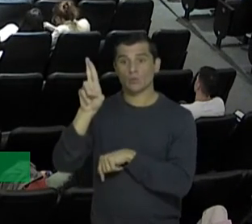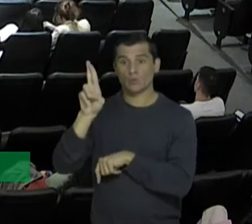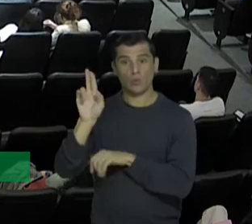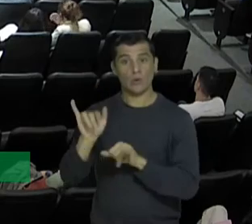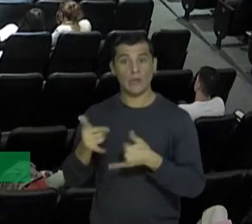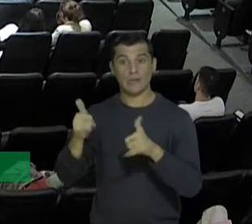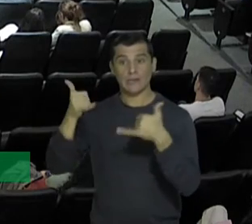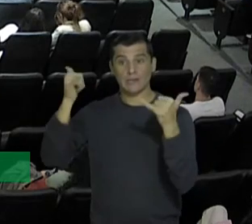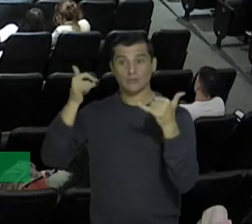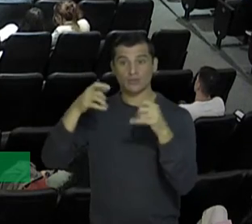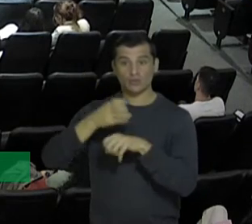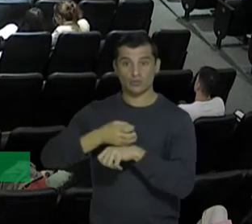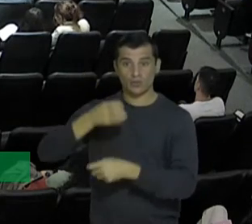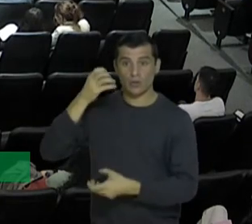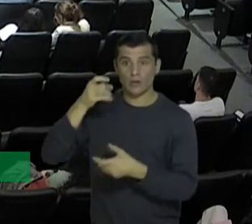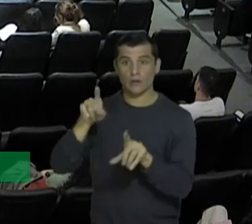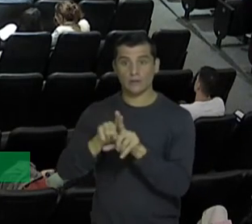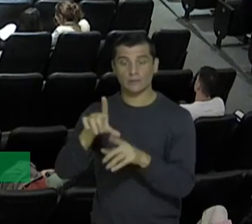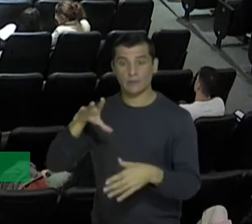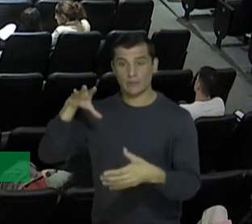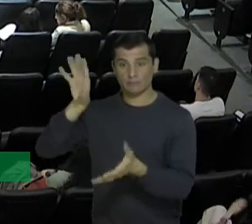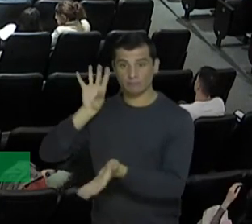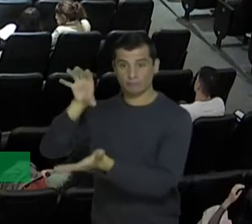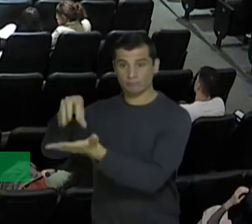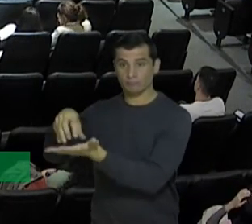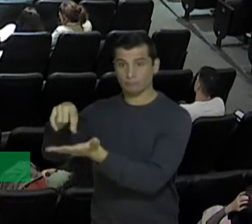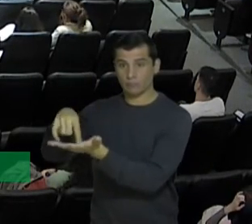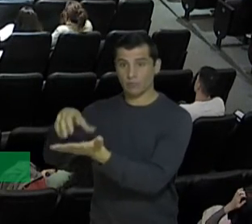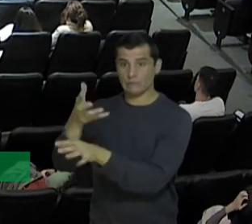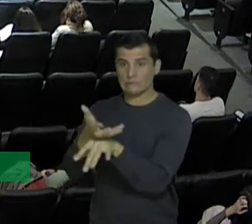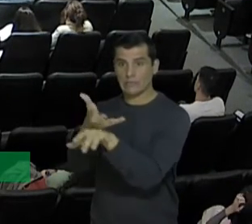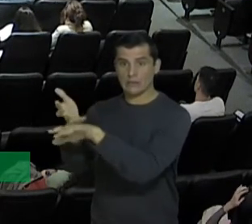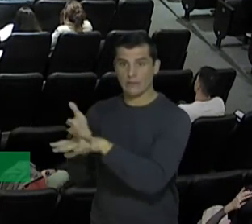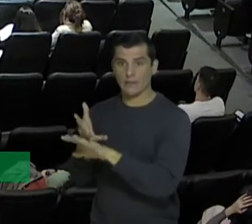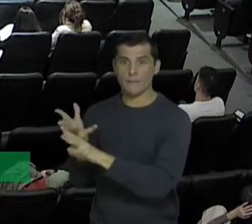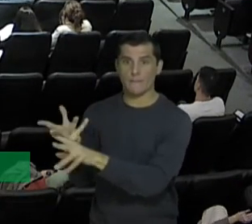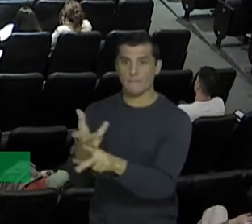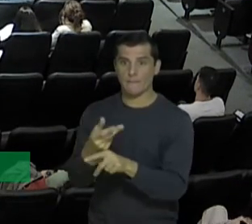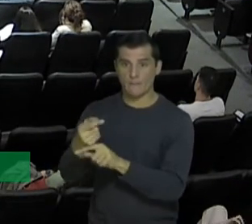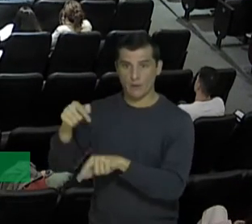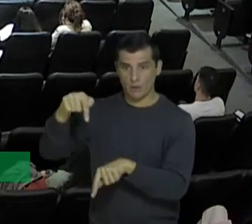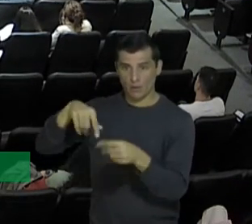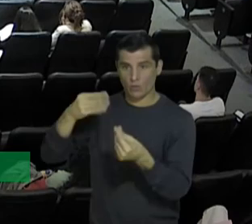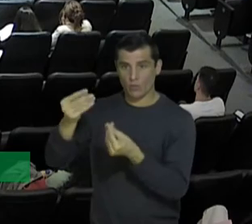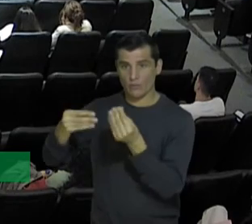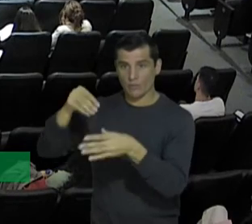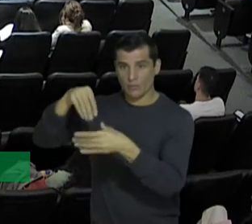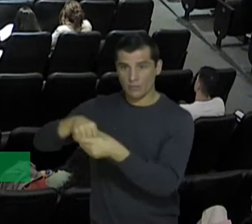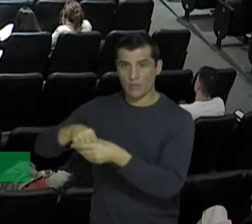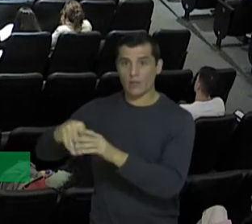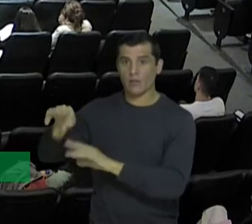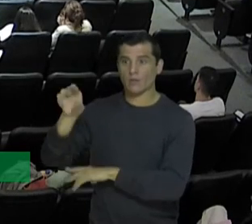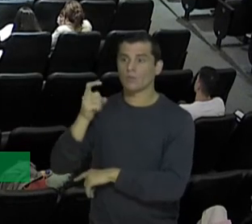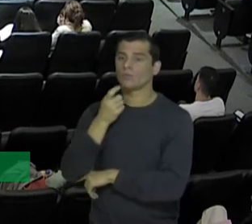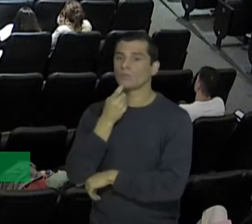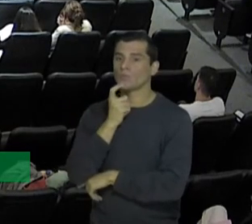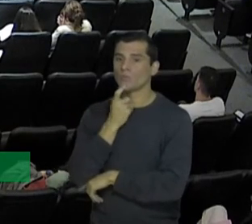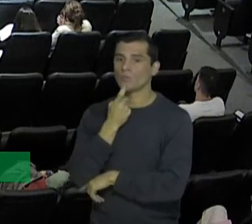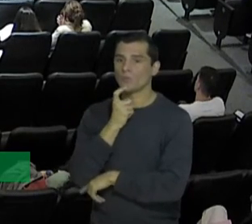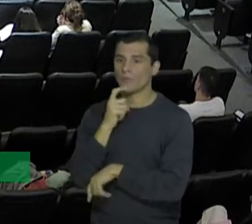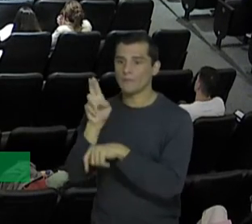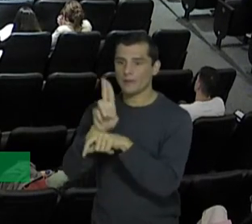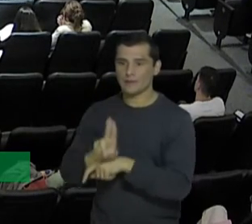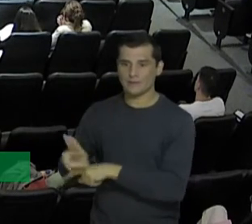energético pelo núcleo interdisciplinar de planejamento energético pela Universidade Estadual de Campinas no Reino